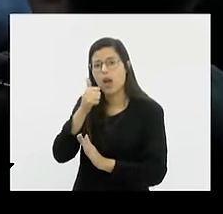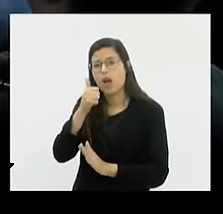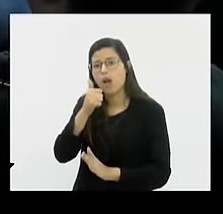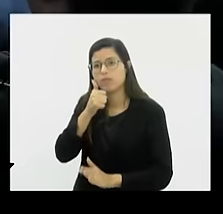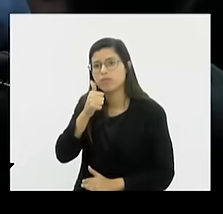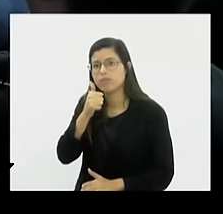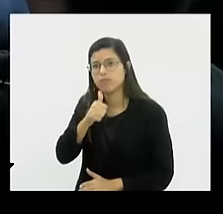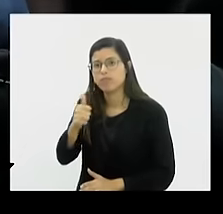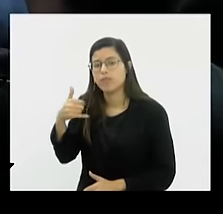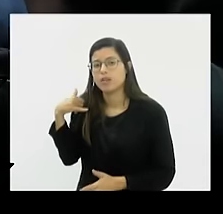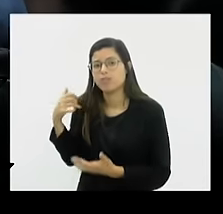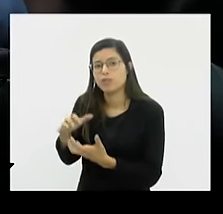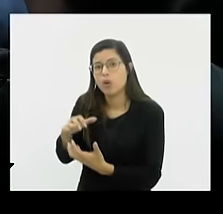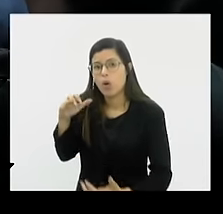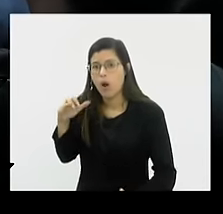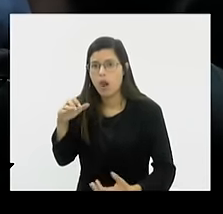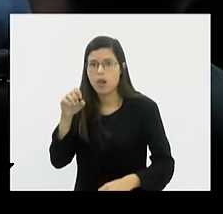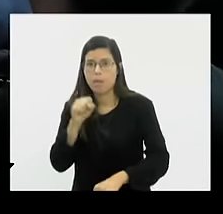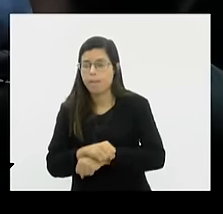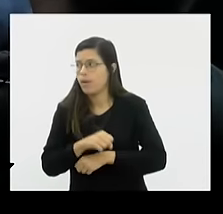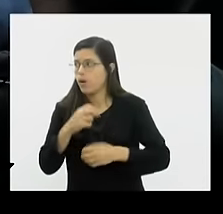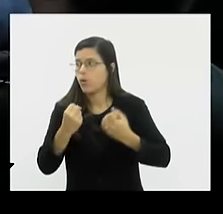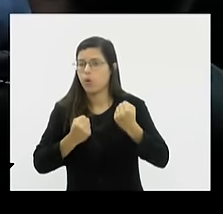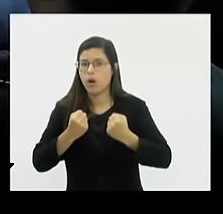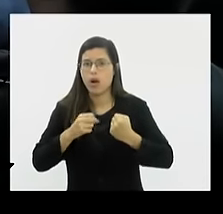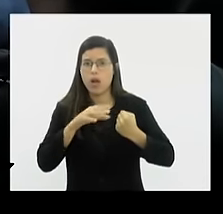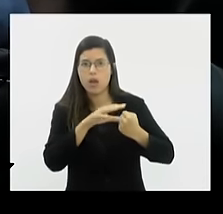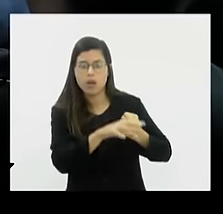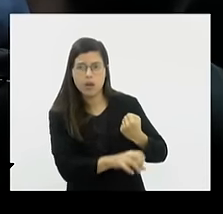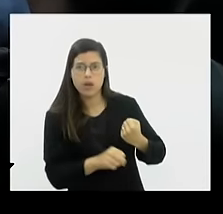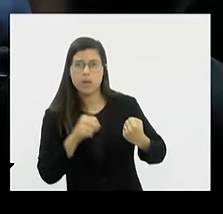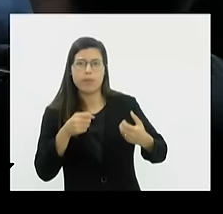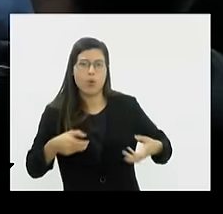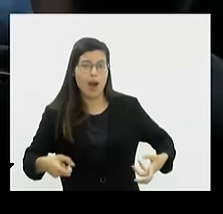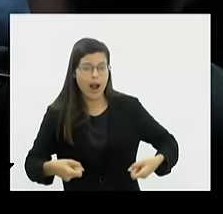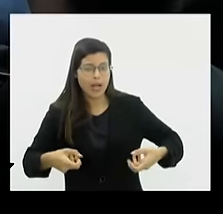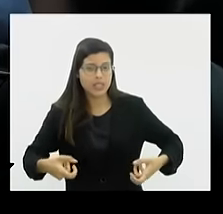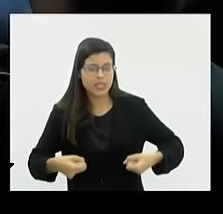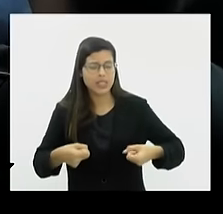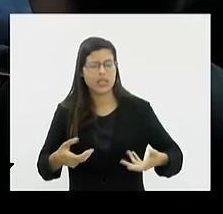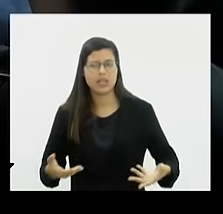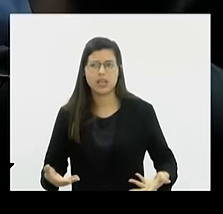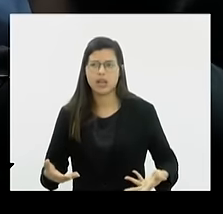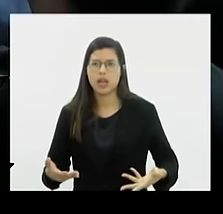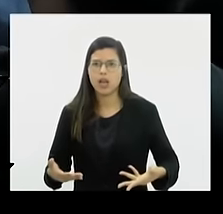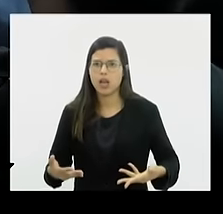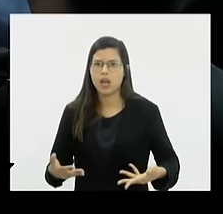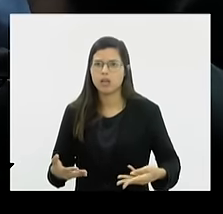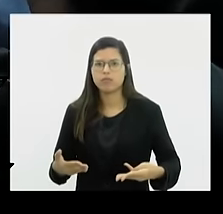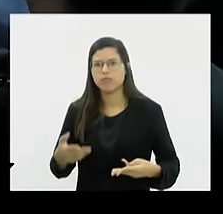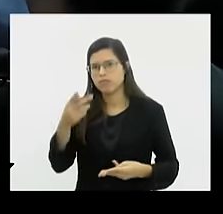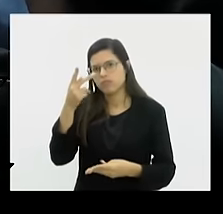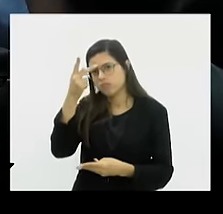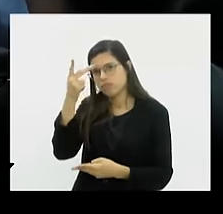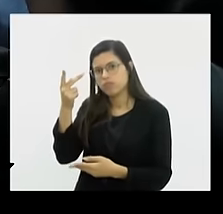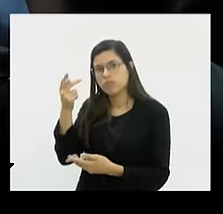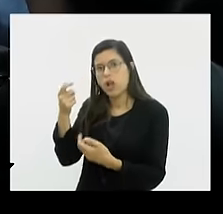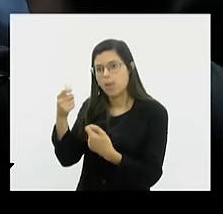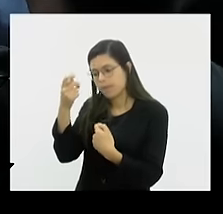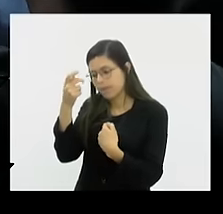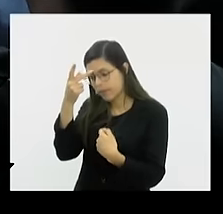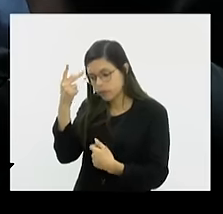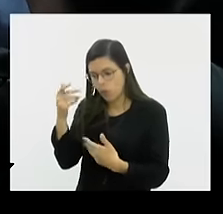pegar abrir a mala para pegar o andador de uma senhora que tem idade para ser mãe ou avó de muitos aqui, e ele estava sendo interpelado. Com